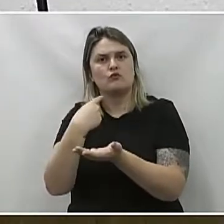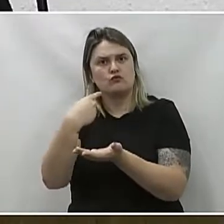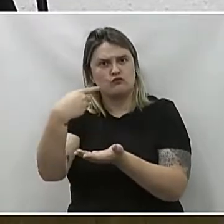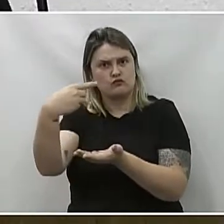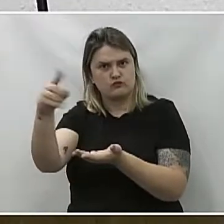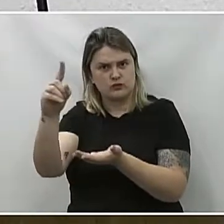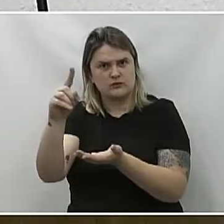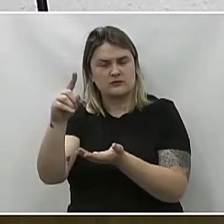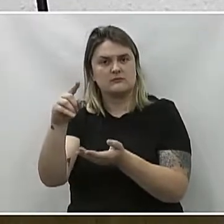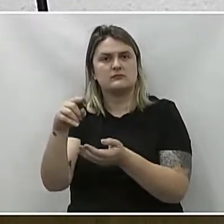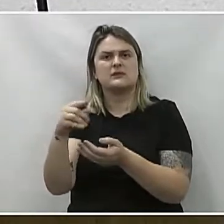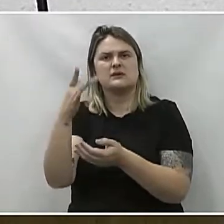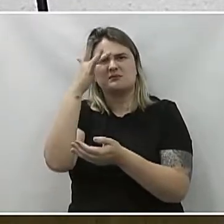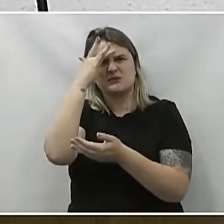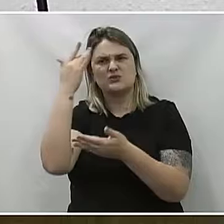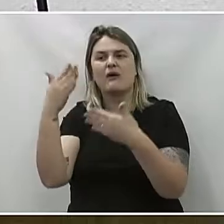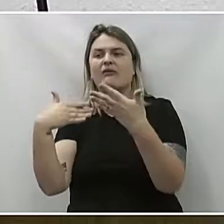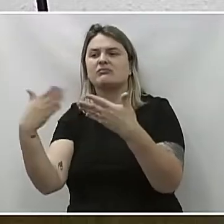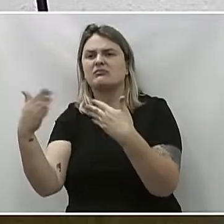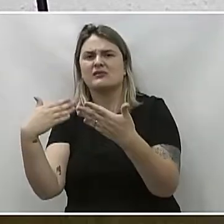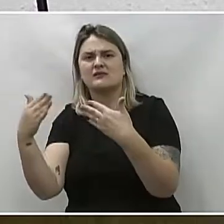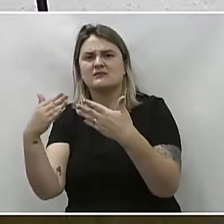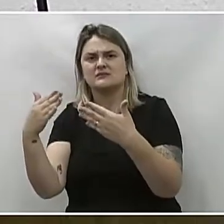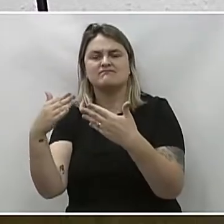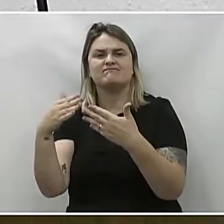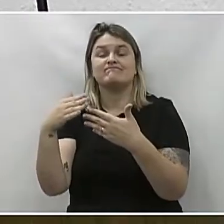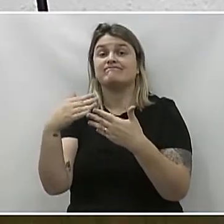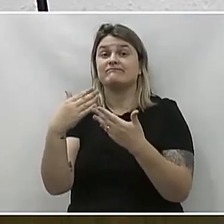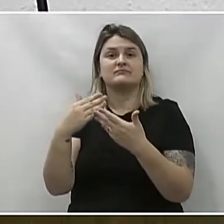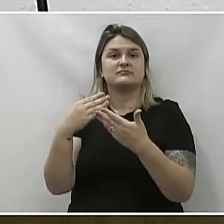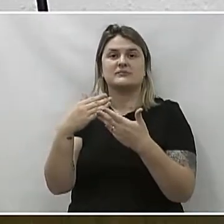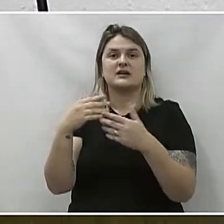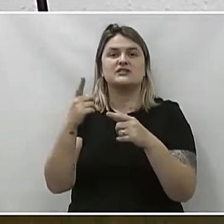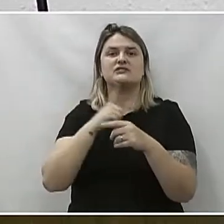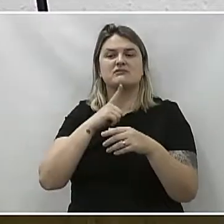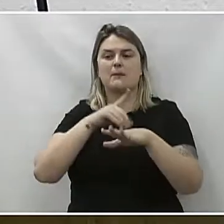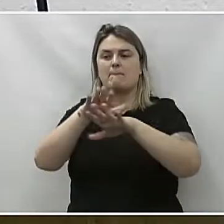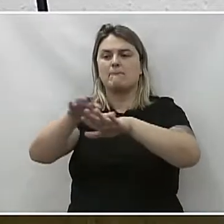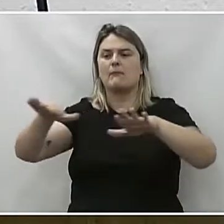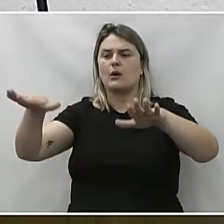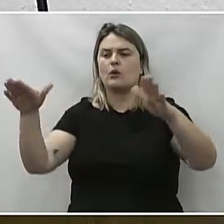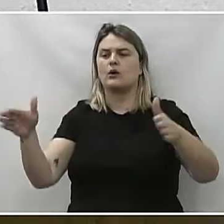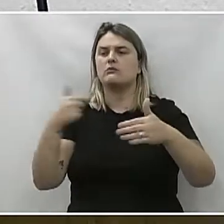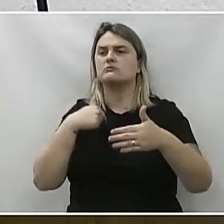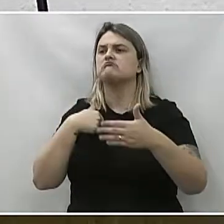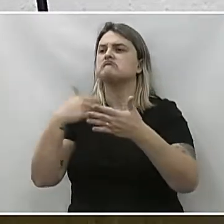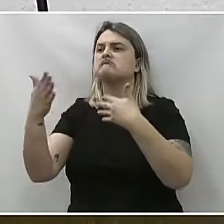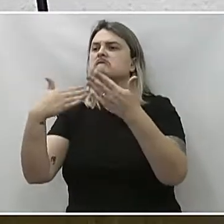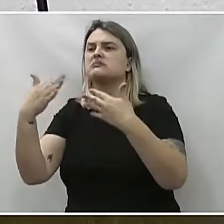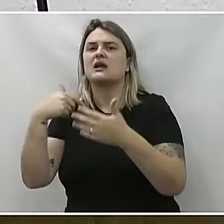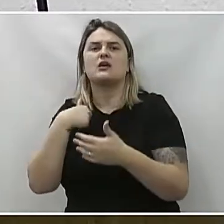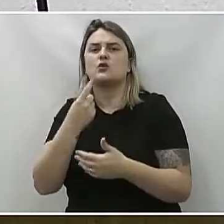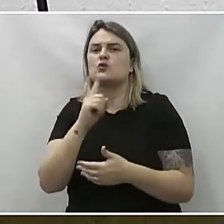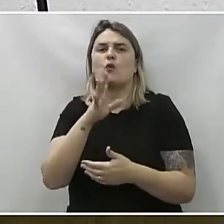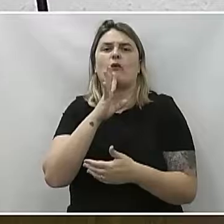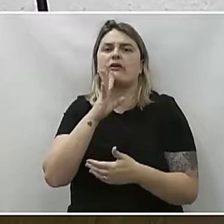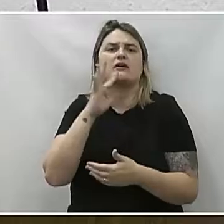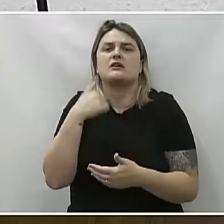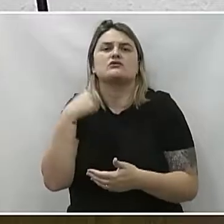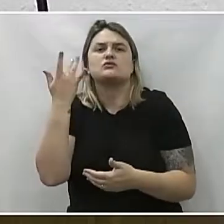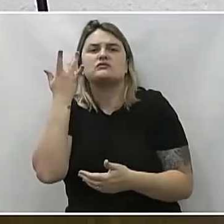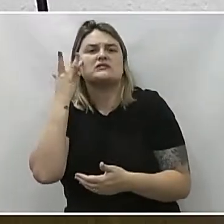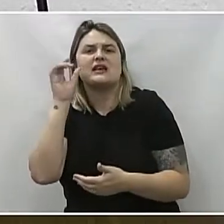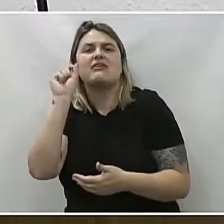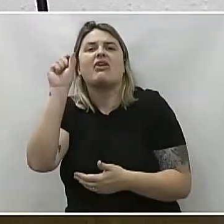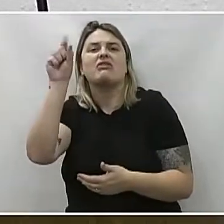passei do balcão, porque a população não passa do balcão. Eu nem sei quem é o secretário de saúde, se é